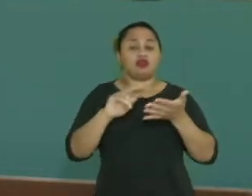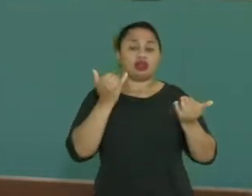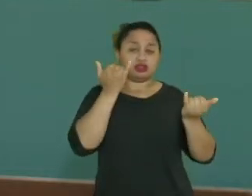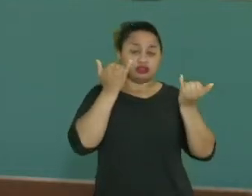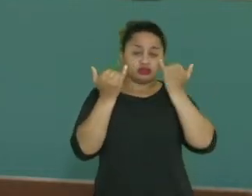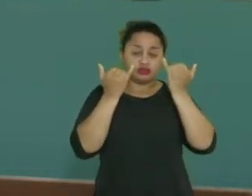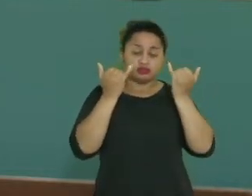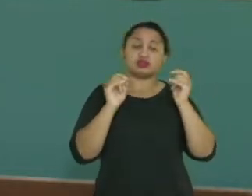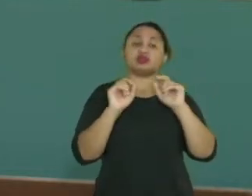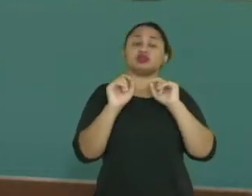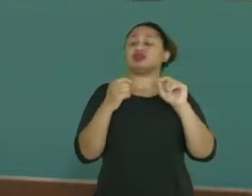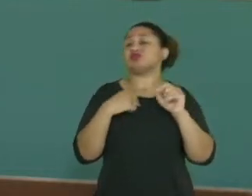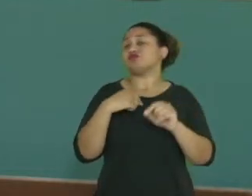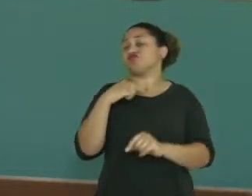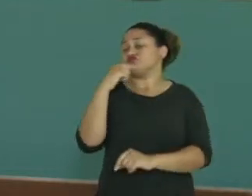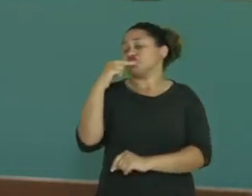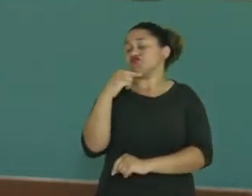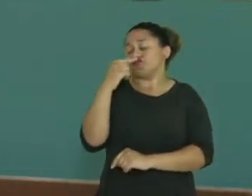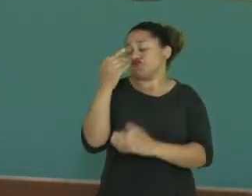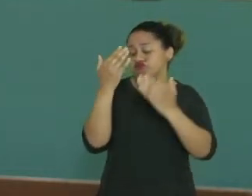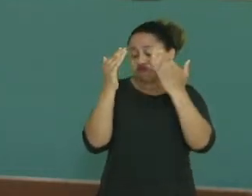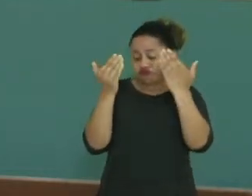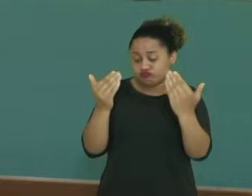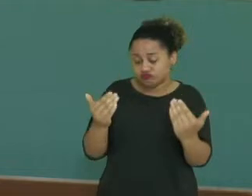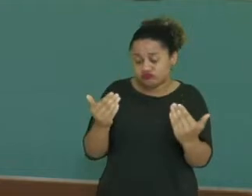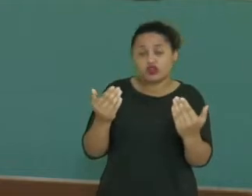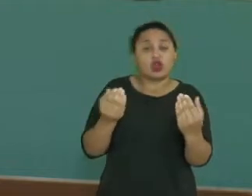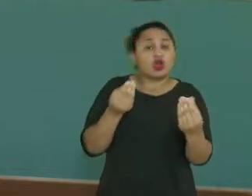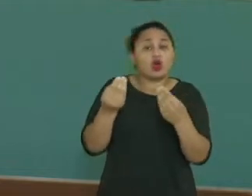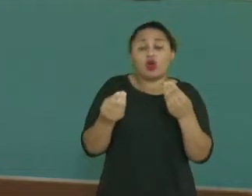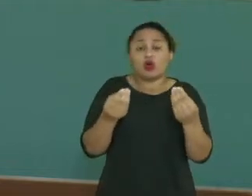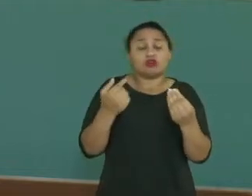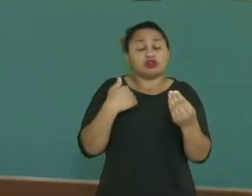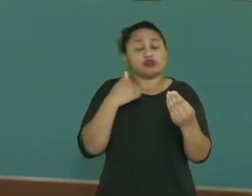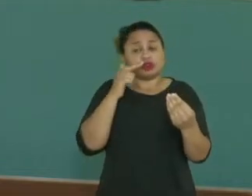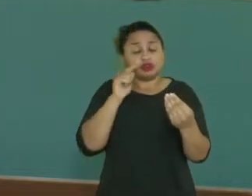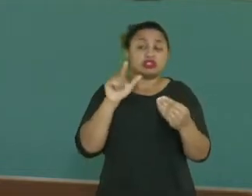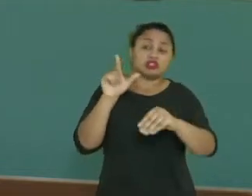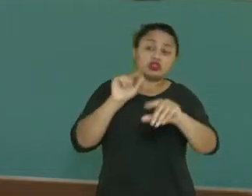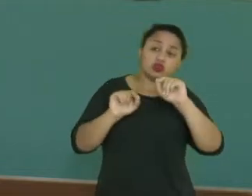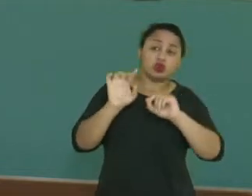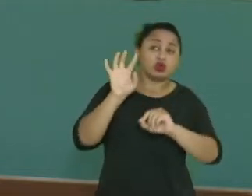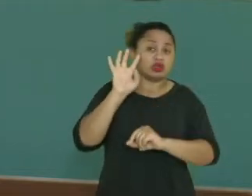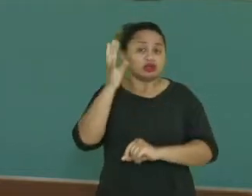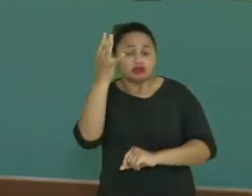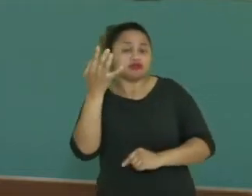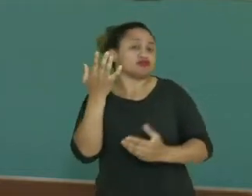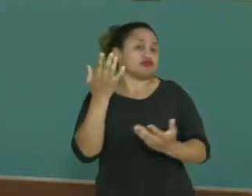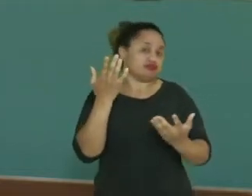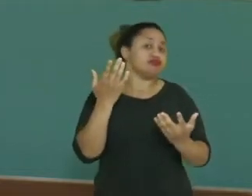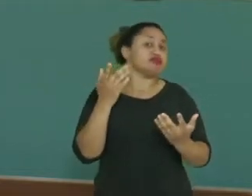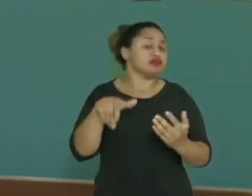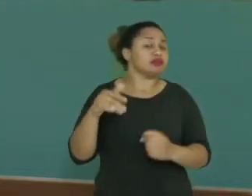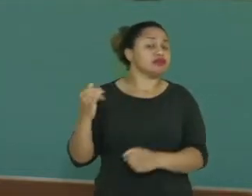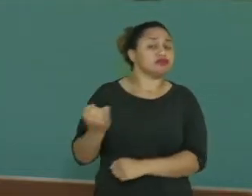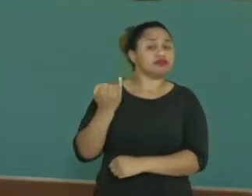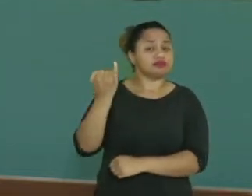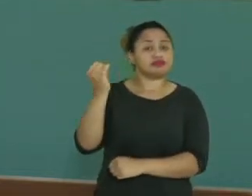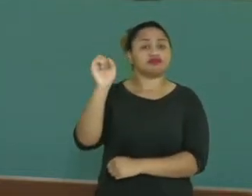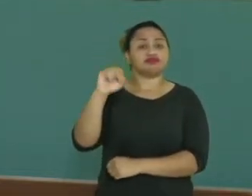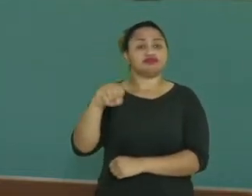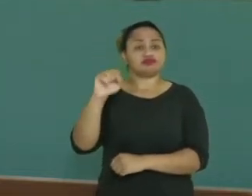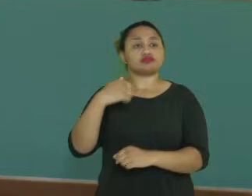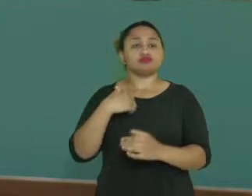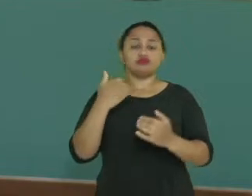informações e você não consegue analisar um comportamento até para tomar uma decisão. Isso mesmo. Então é bem importante, né? Então